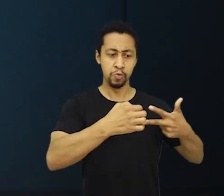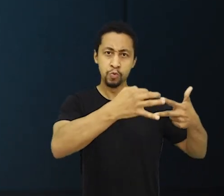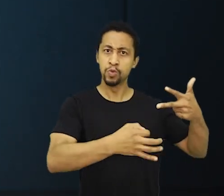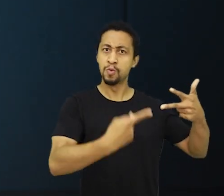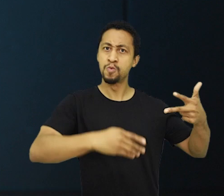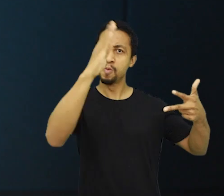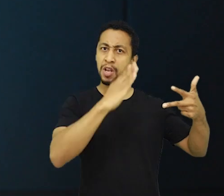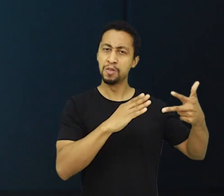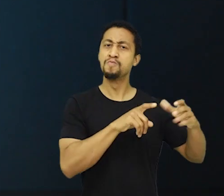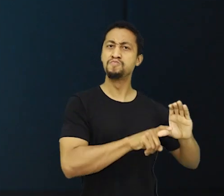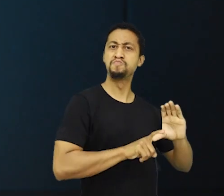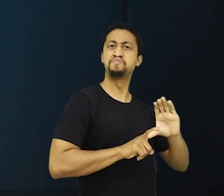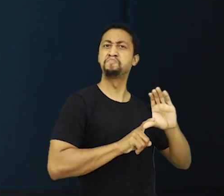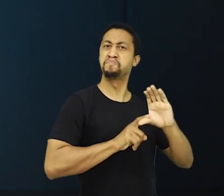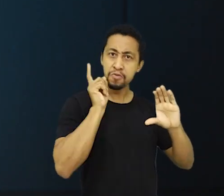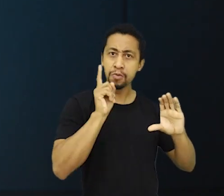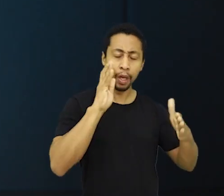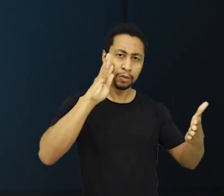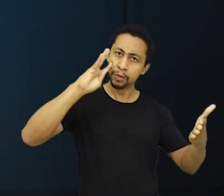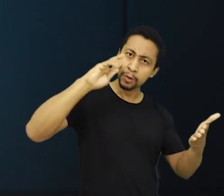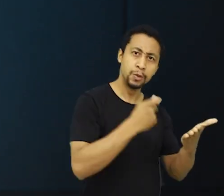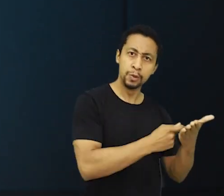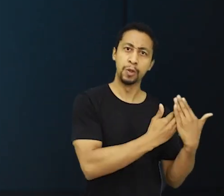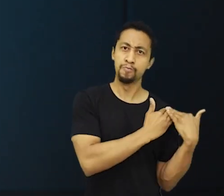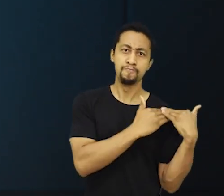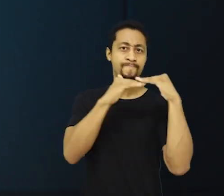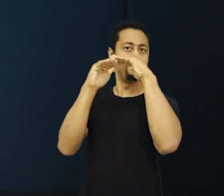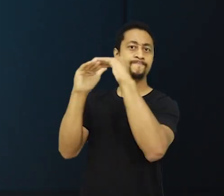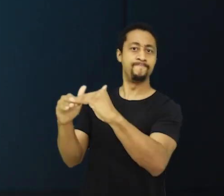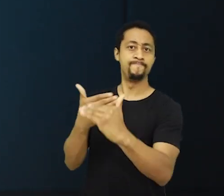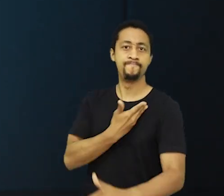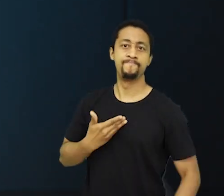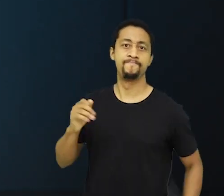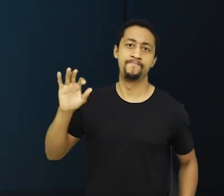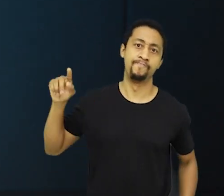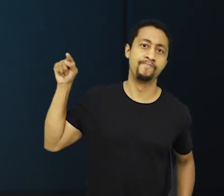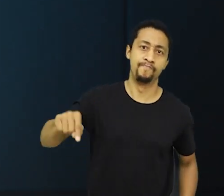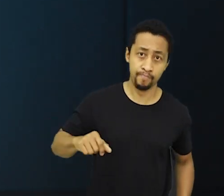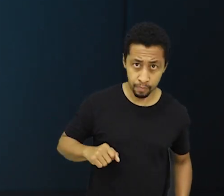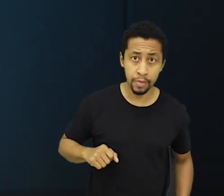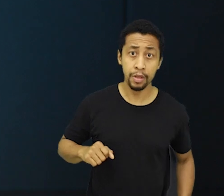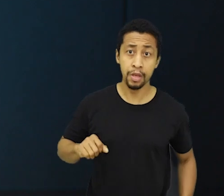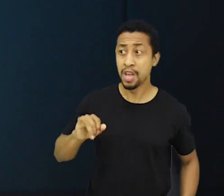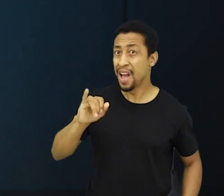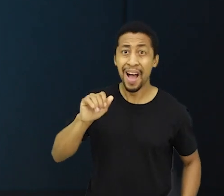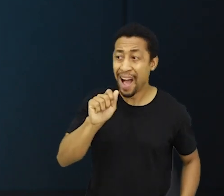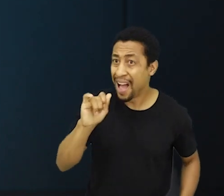com independência, fixando a responsabilidade da União, ainda que sobre as botas do